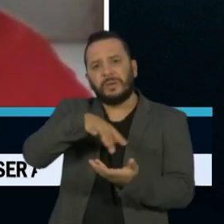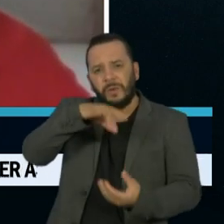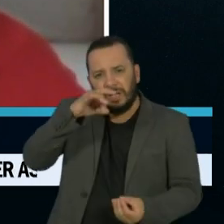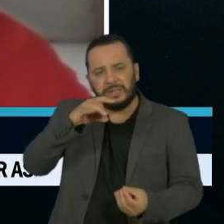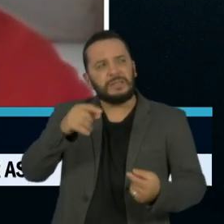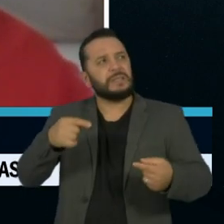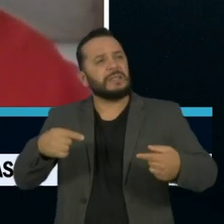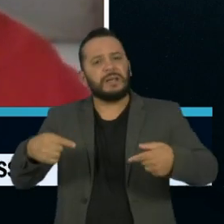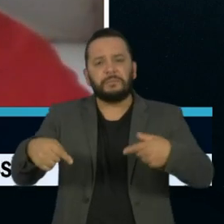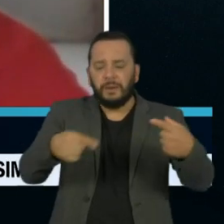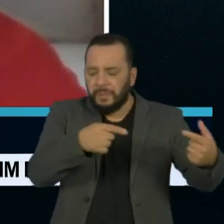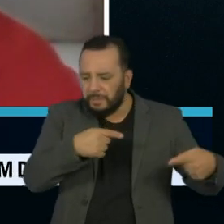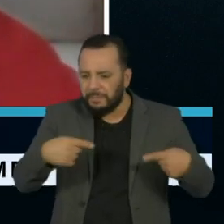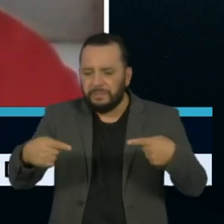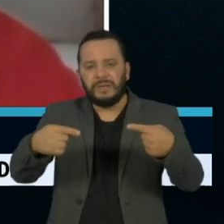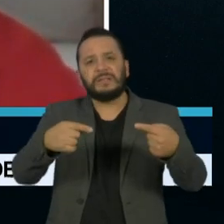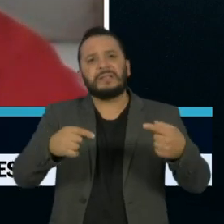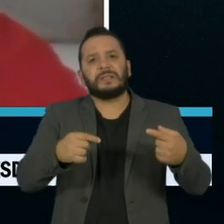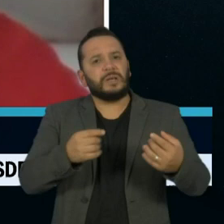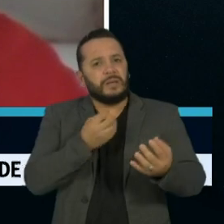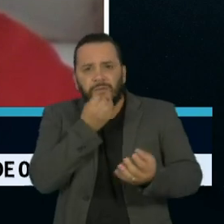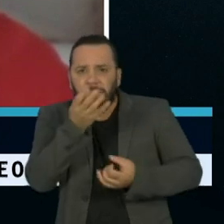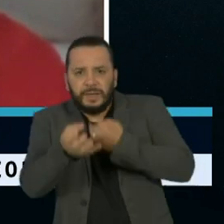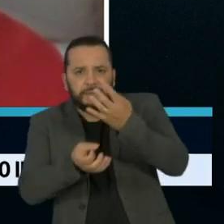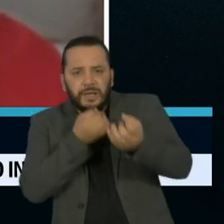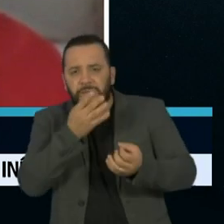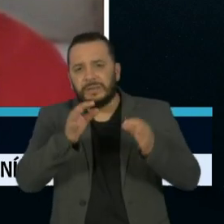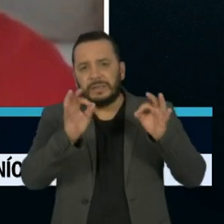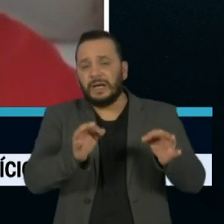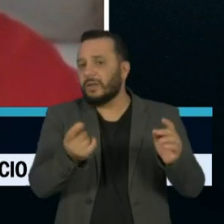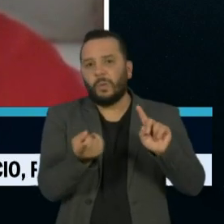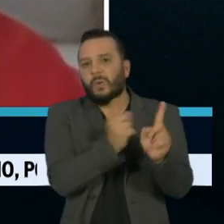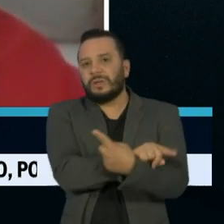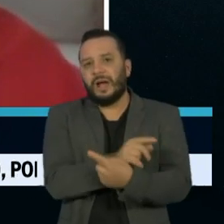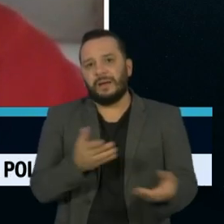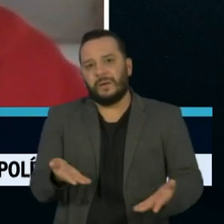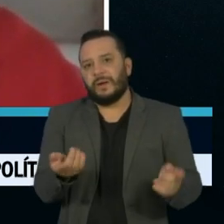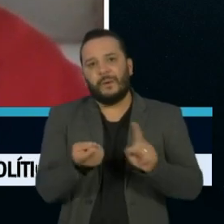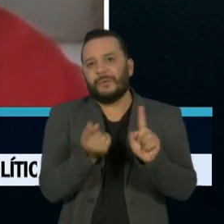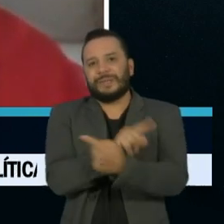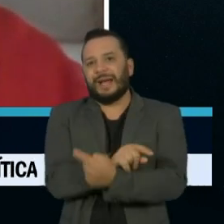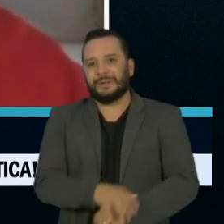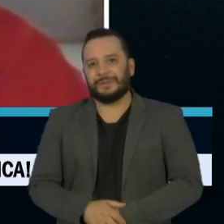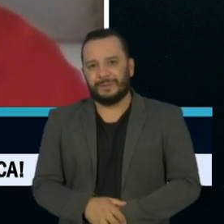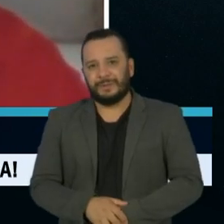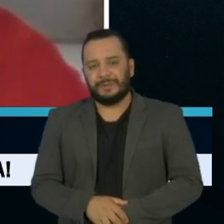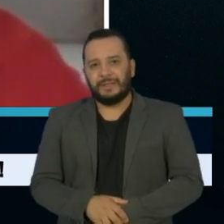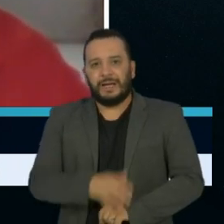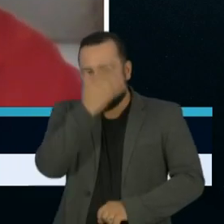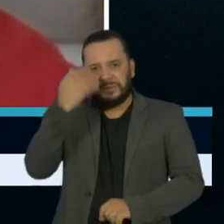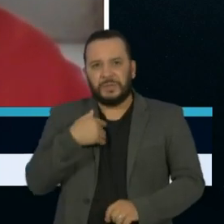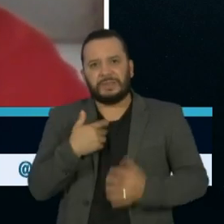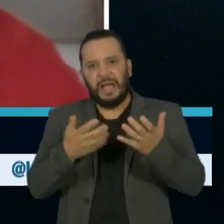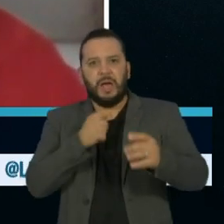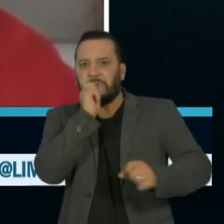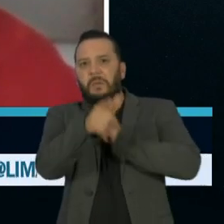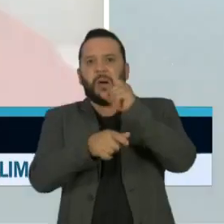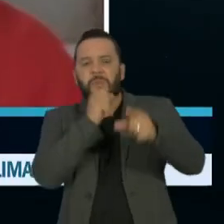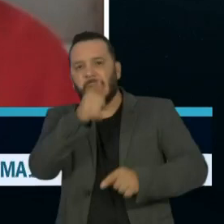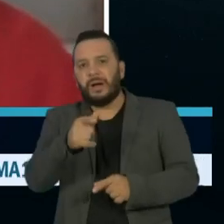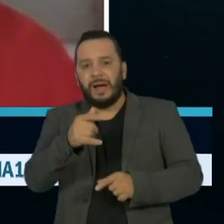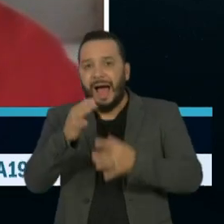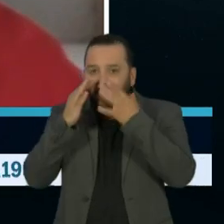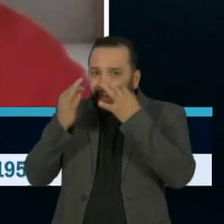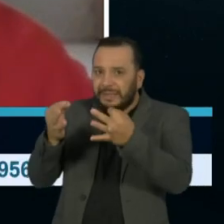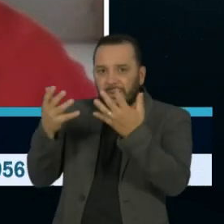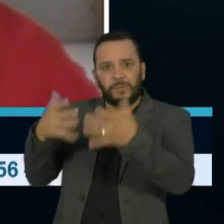a informação, todo mundo tendo acesso, está acontecendo o contrário. Todo mundo só quer falar, ninguém quer ouvir o outro.